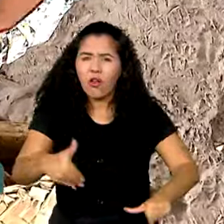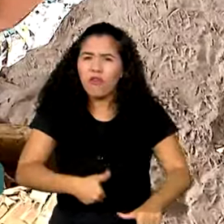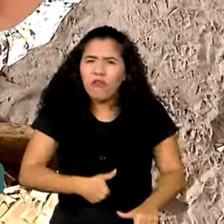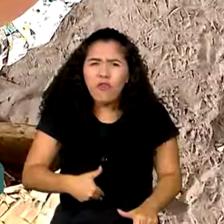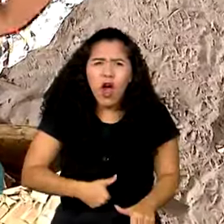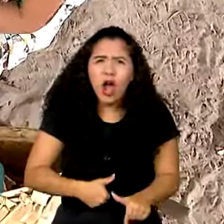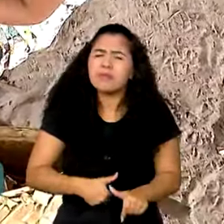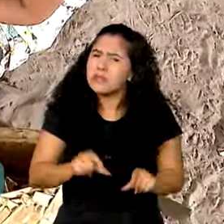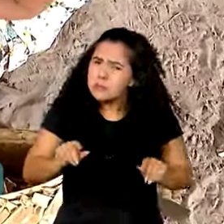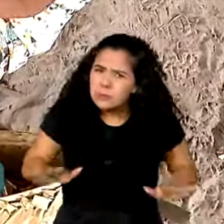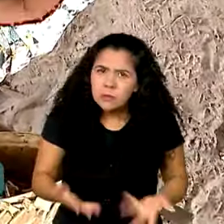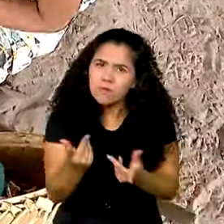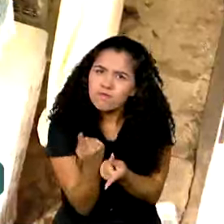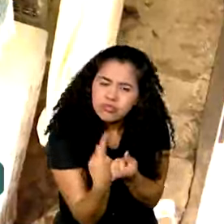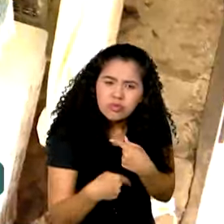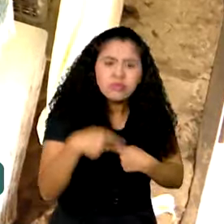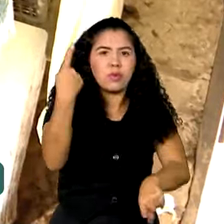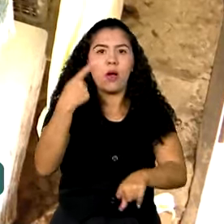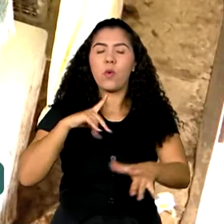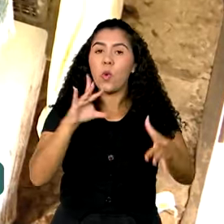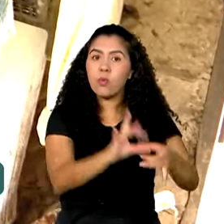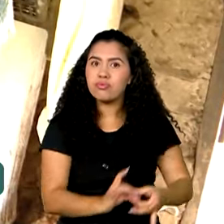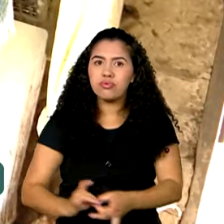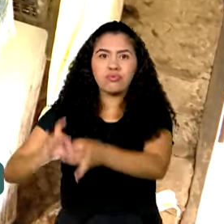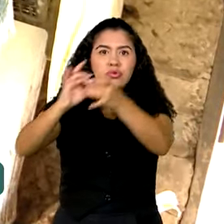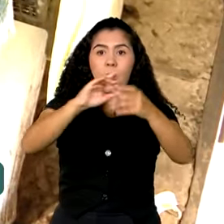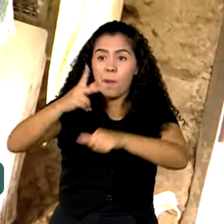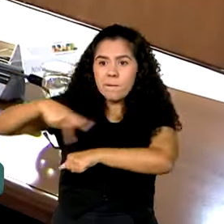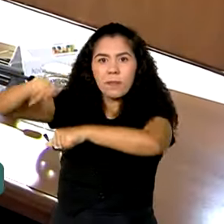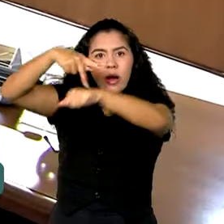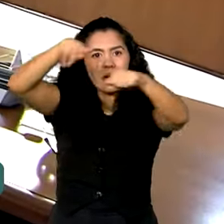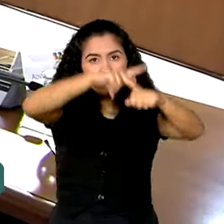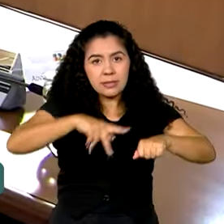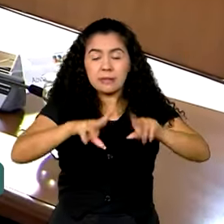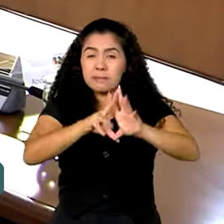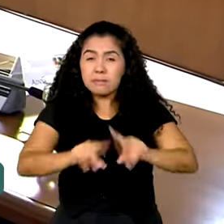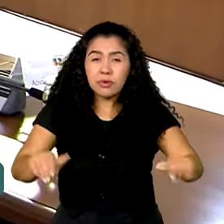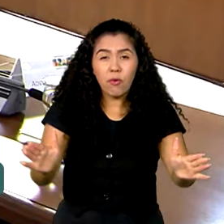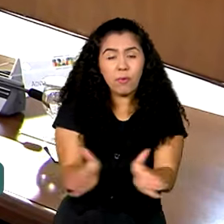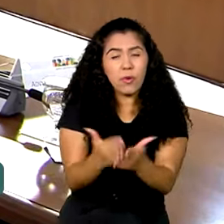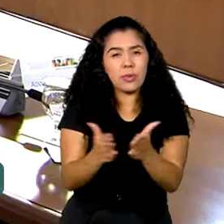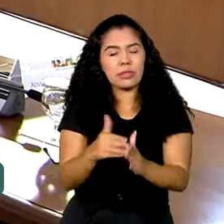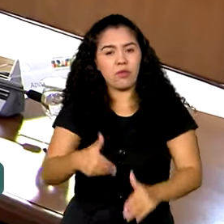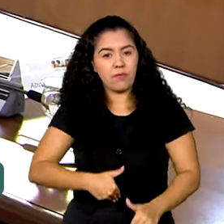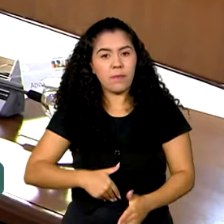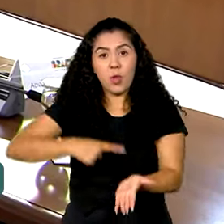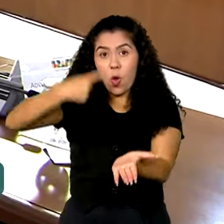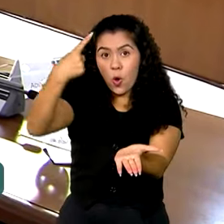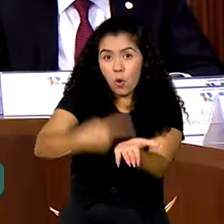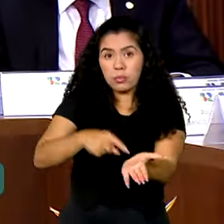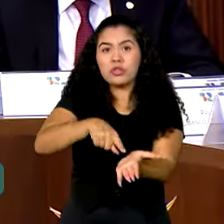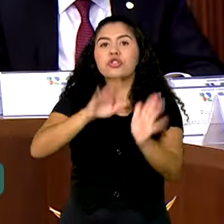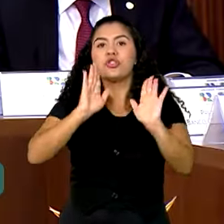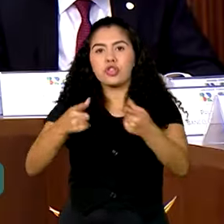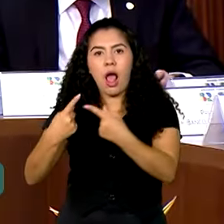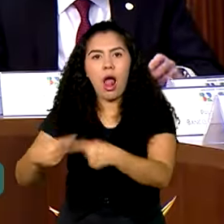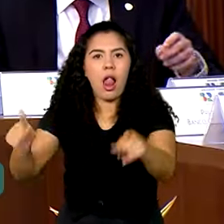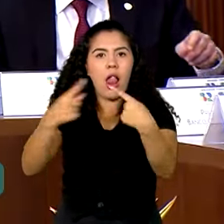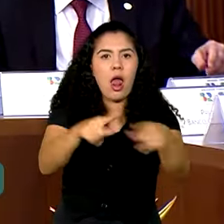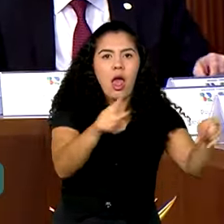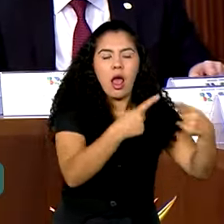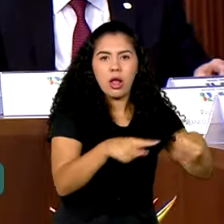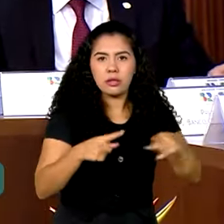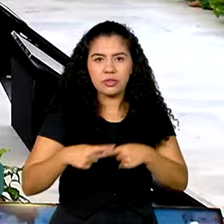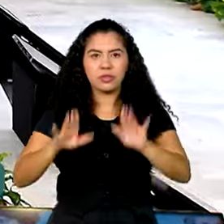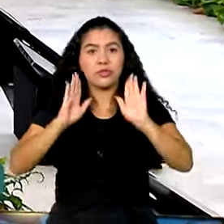da criação da Aliança Global contra a Fome e a Pobreza. O compromisso já foi lançado nas reuniões preparatórias para